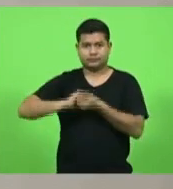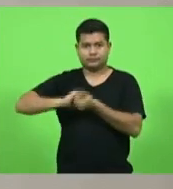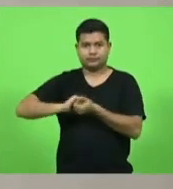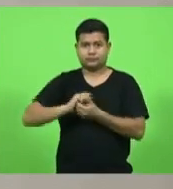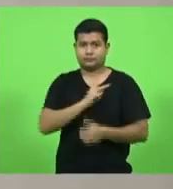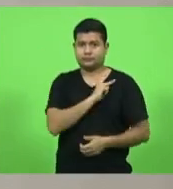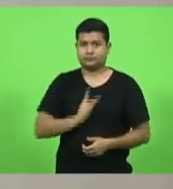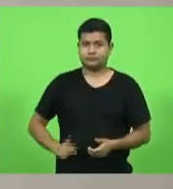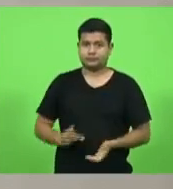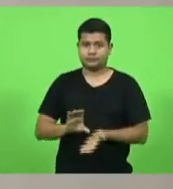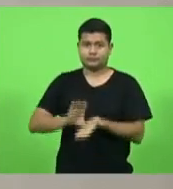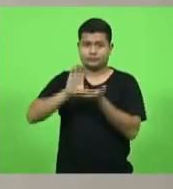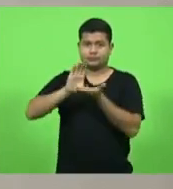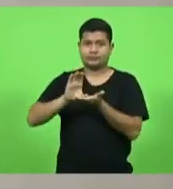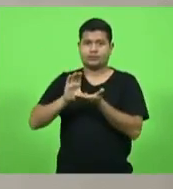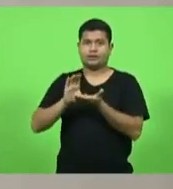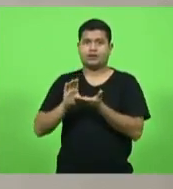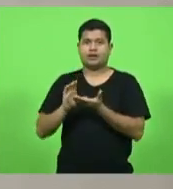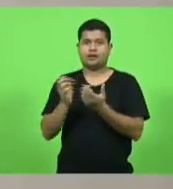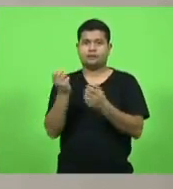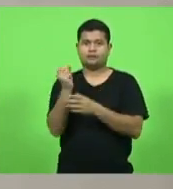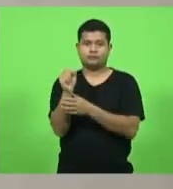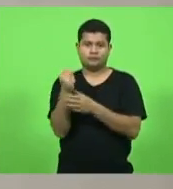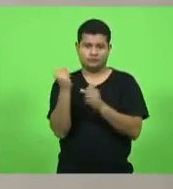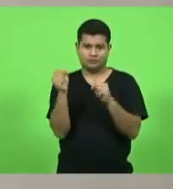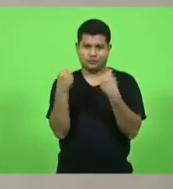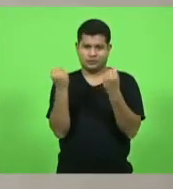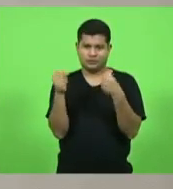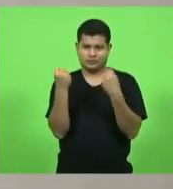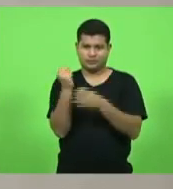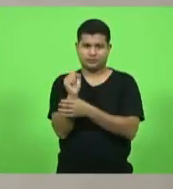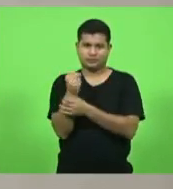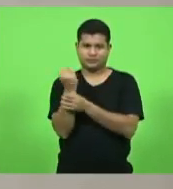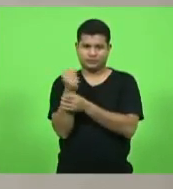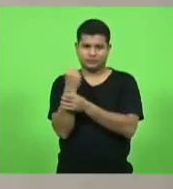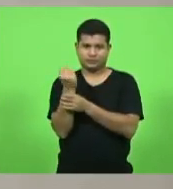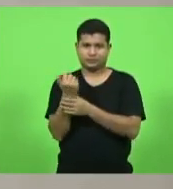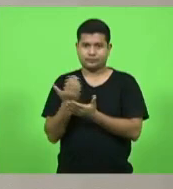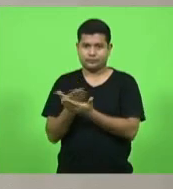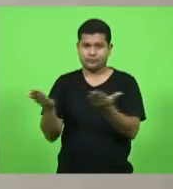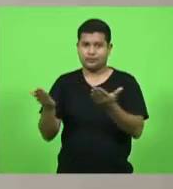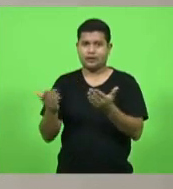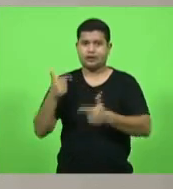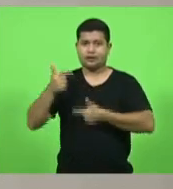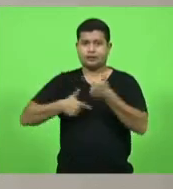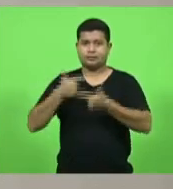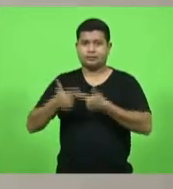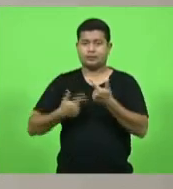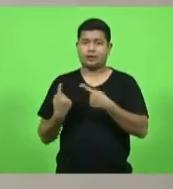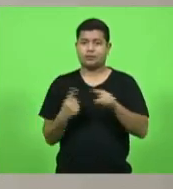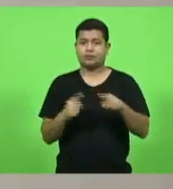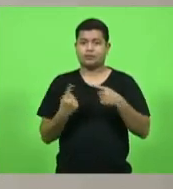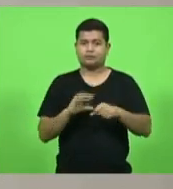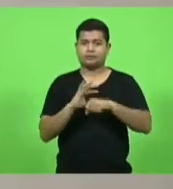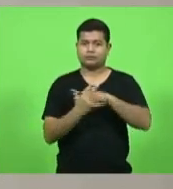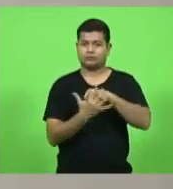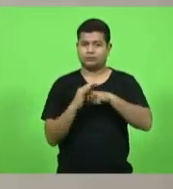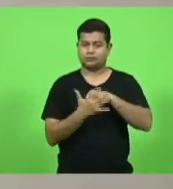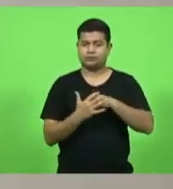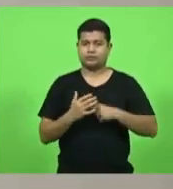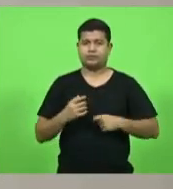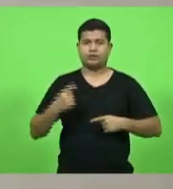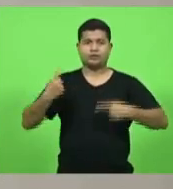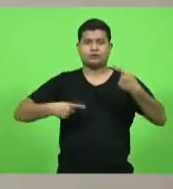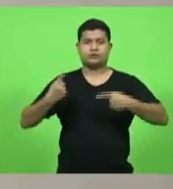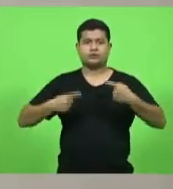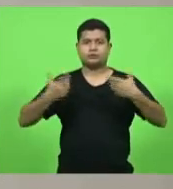presidente do Conselho Regional de Fisioterapia de Santa Catarina pelos fisioterapeutas envolvidos no enfrentamento do Covid-19. Em discussão. Não havendo